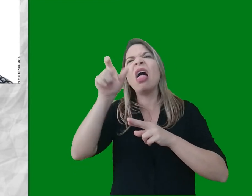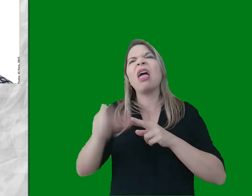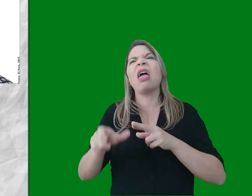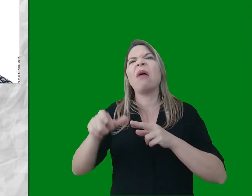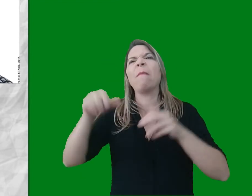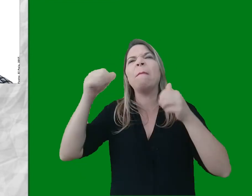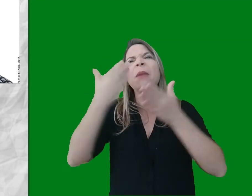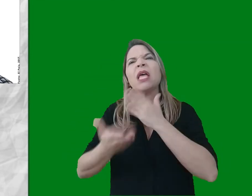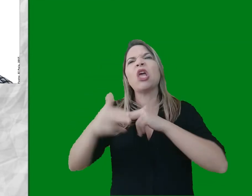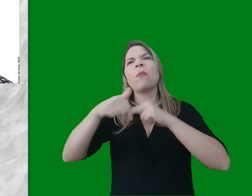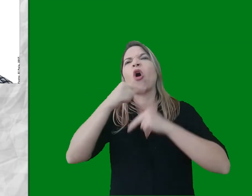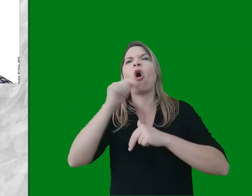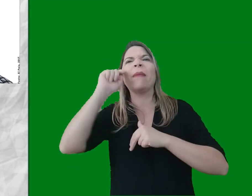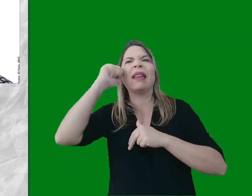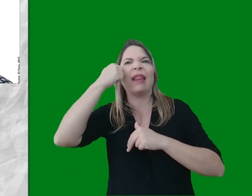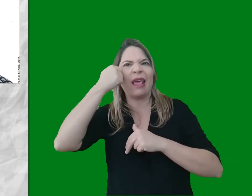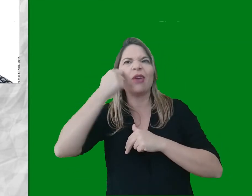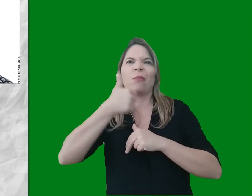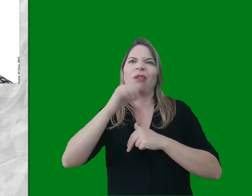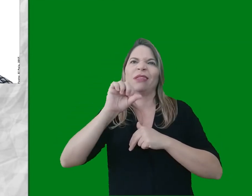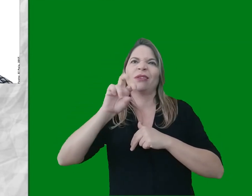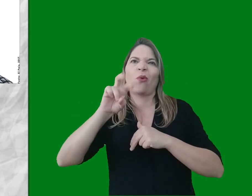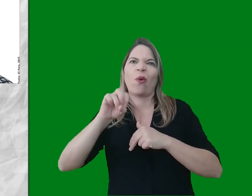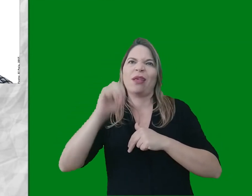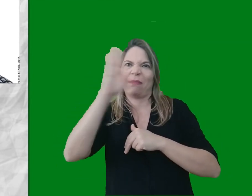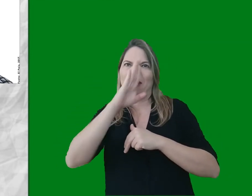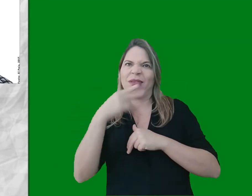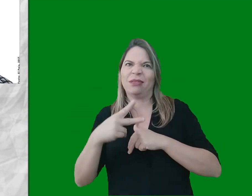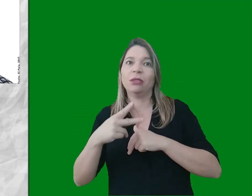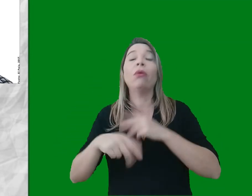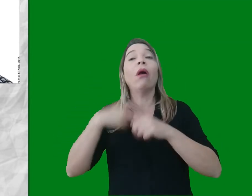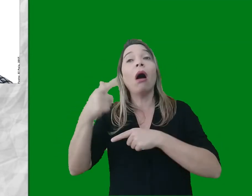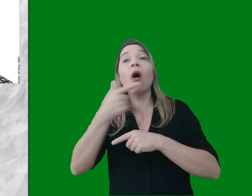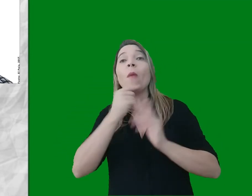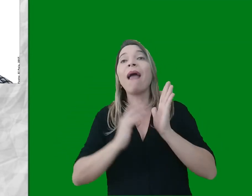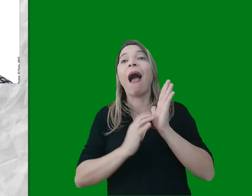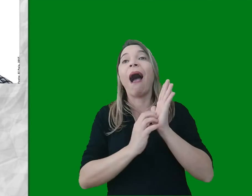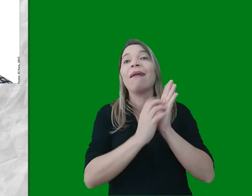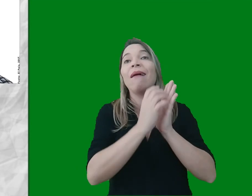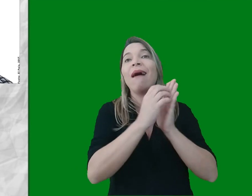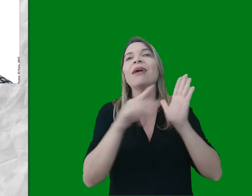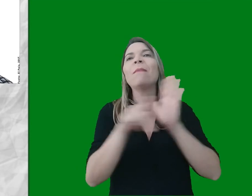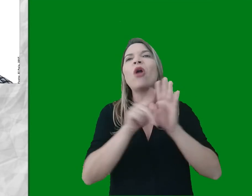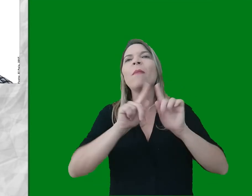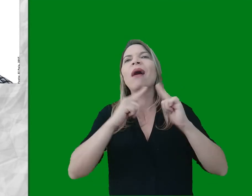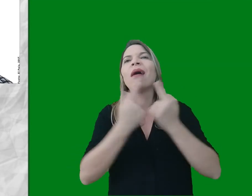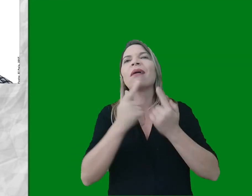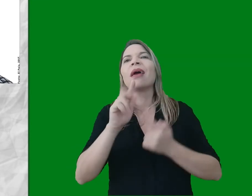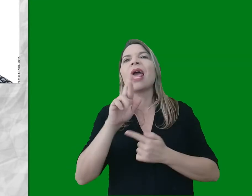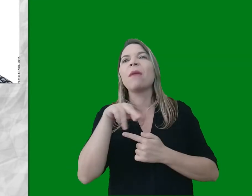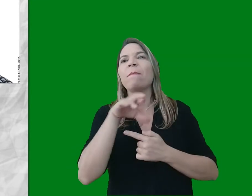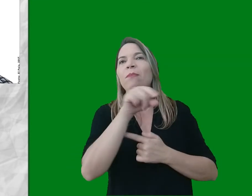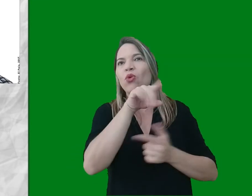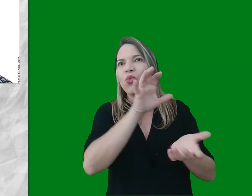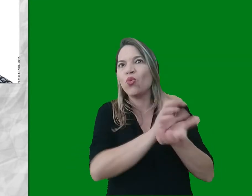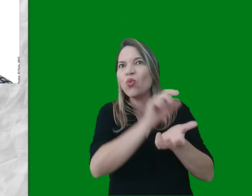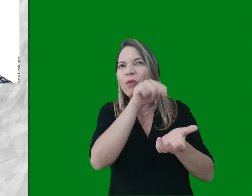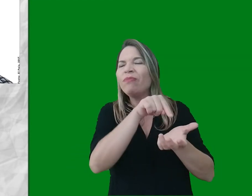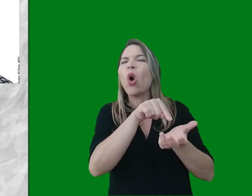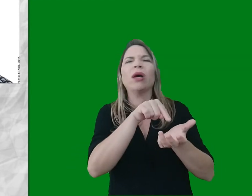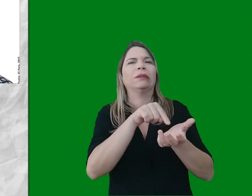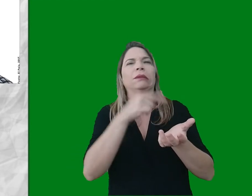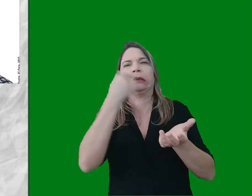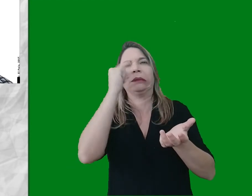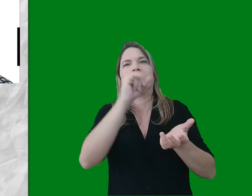1950, ou do goleiro Aranha, quando atuava pelo Santos, que foi chamado de macaco e recebeu ofensas gestuais da torcida do Grêmio, registradas em alta